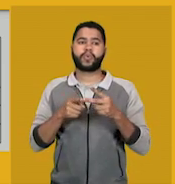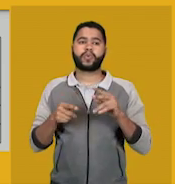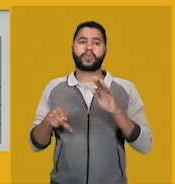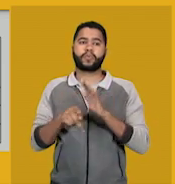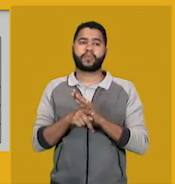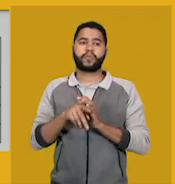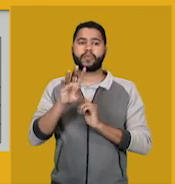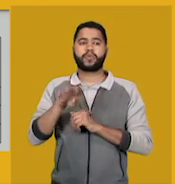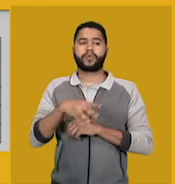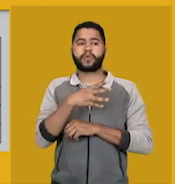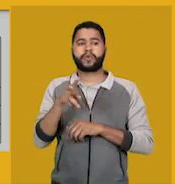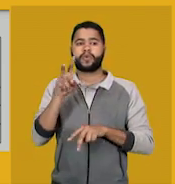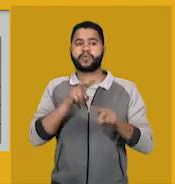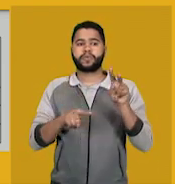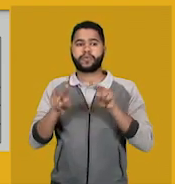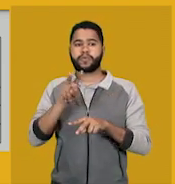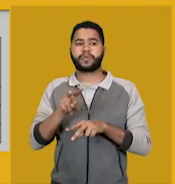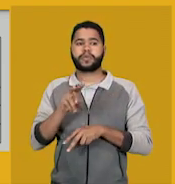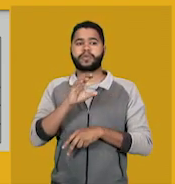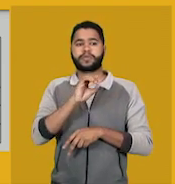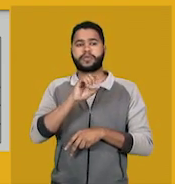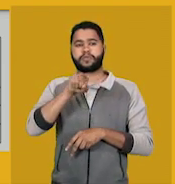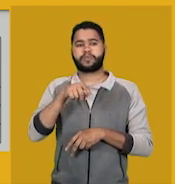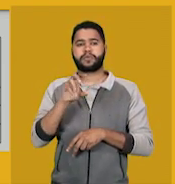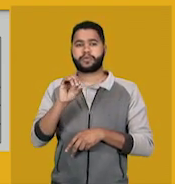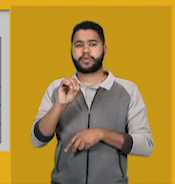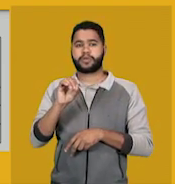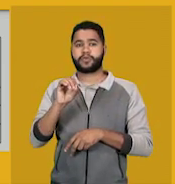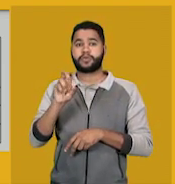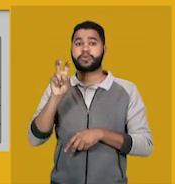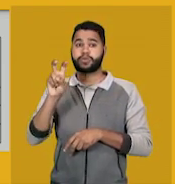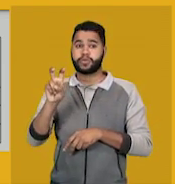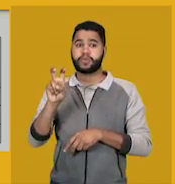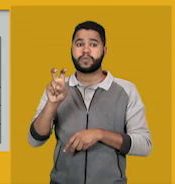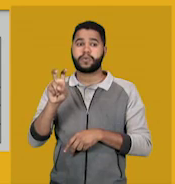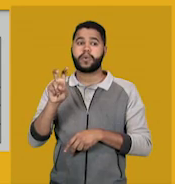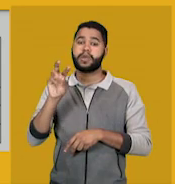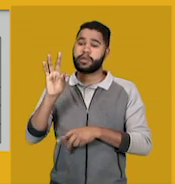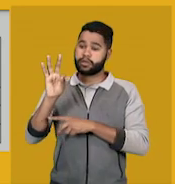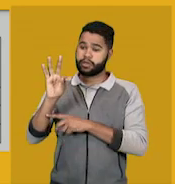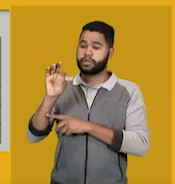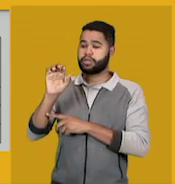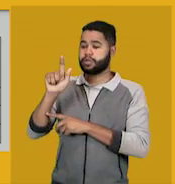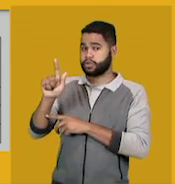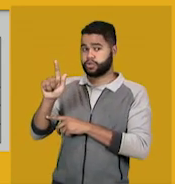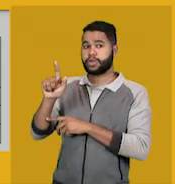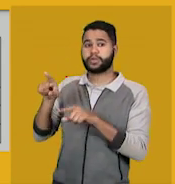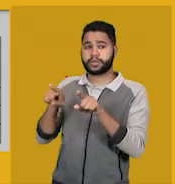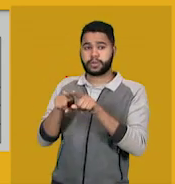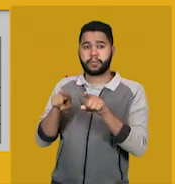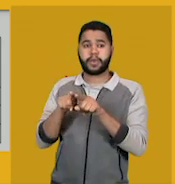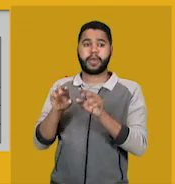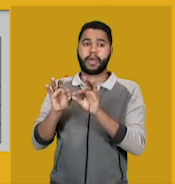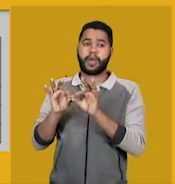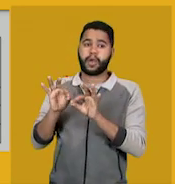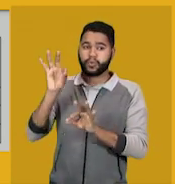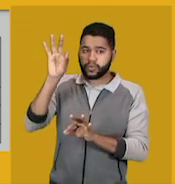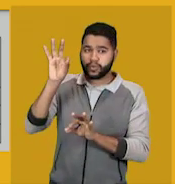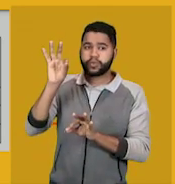sua tabela e verificar lá o seguinte, 0,05 é tangente também, porque tem ó, a altura que você vai